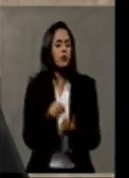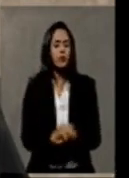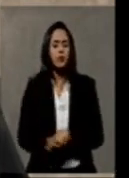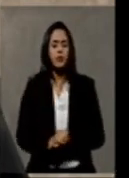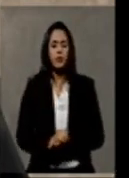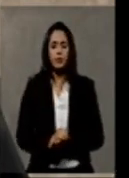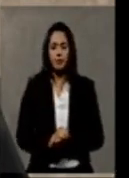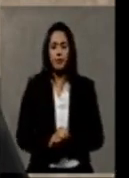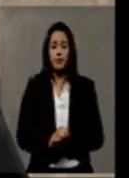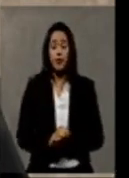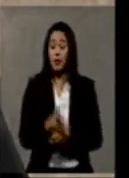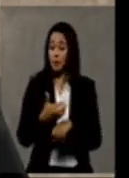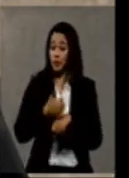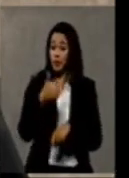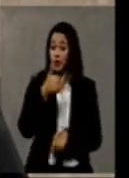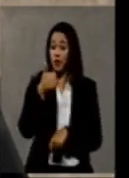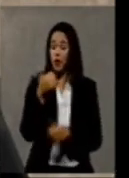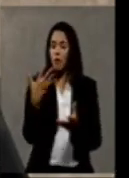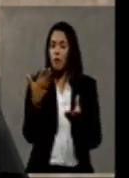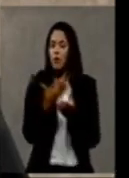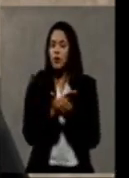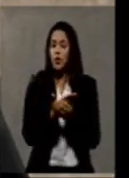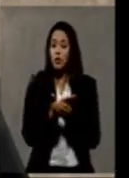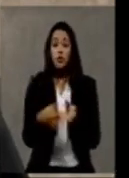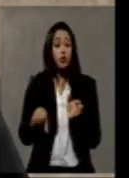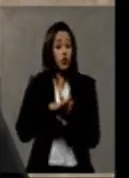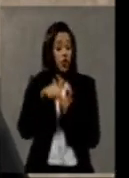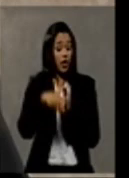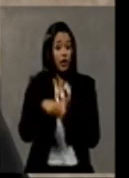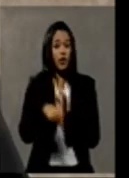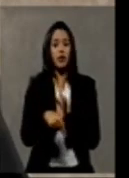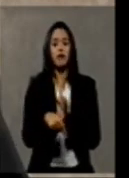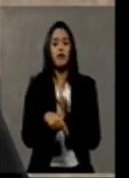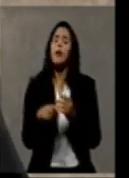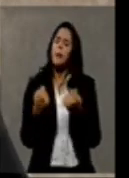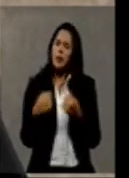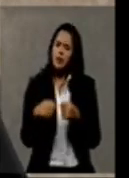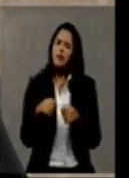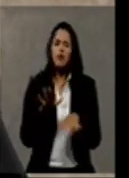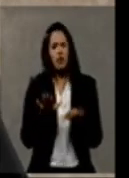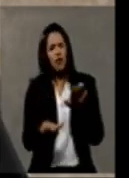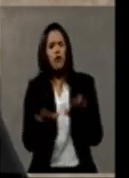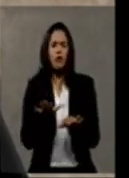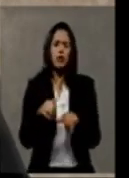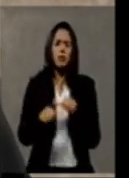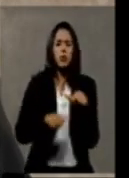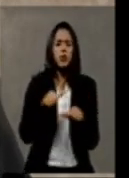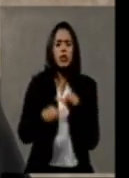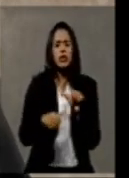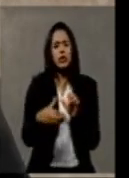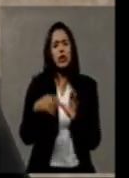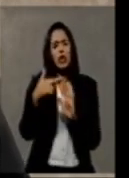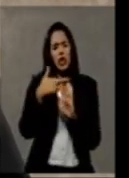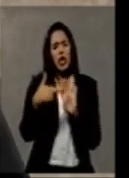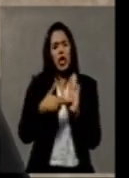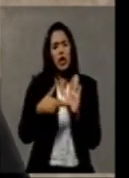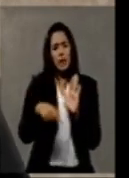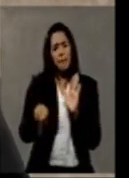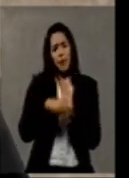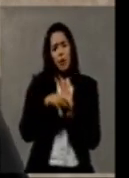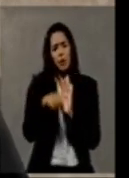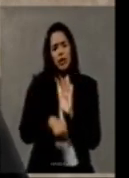otimização do fluxo interno de processo serão necessárias talvez mudanças regimentais ou até mesmo